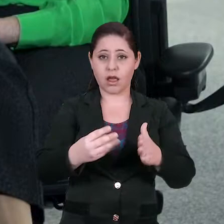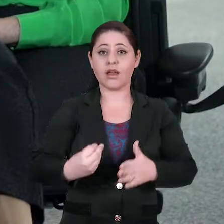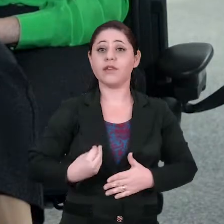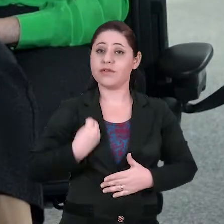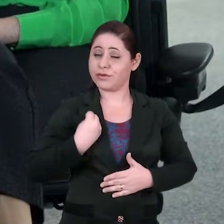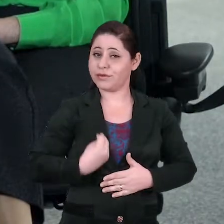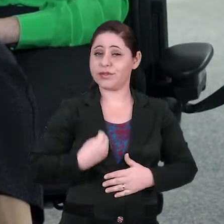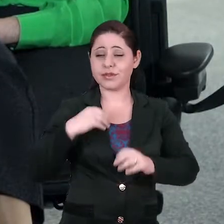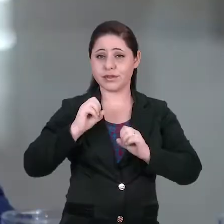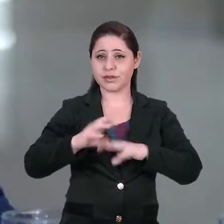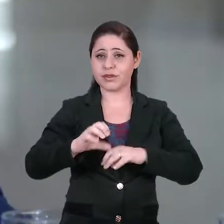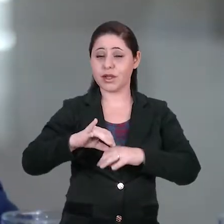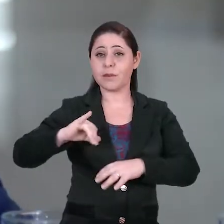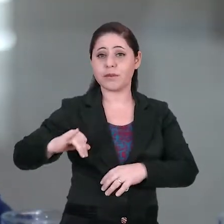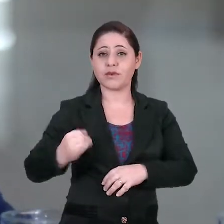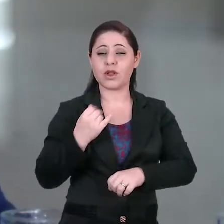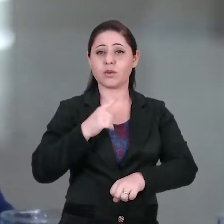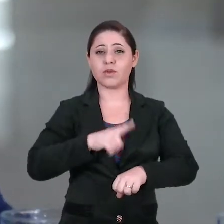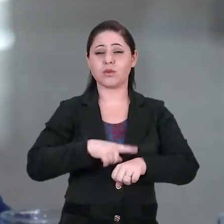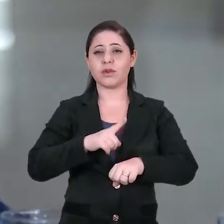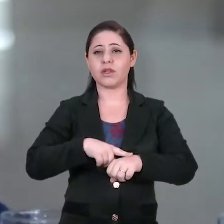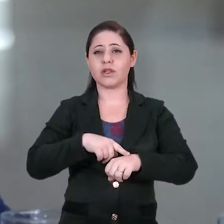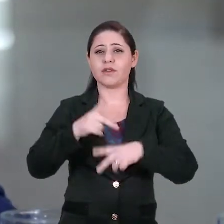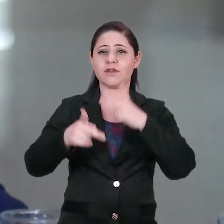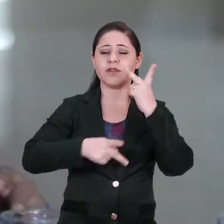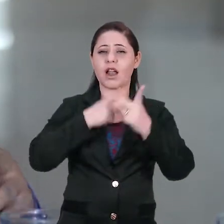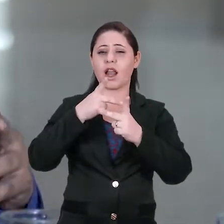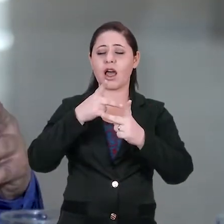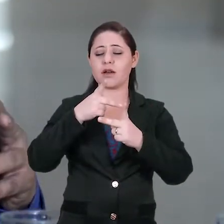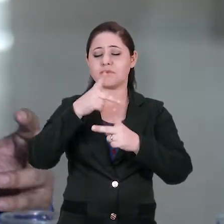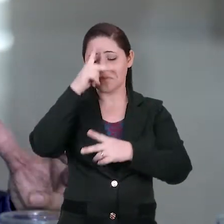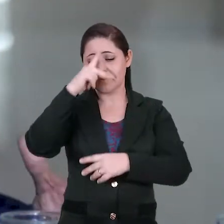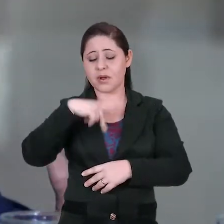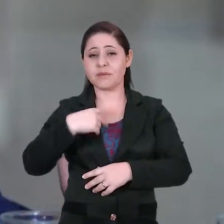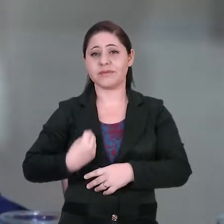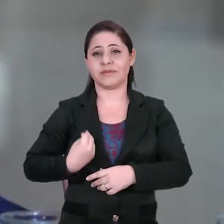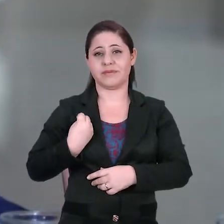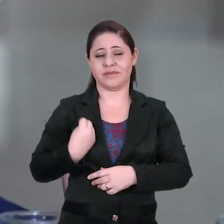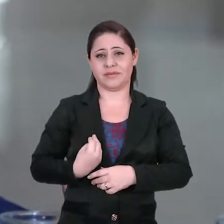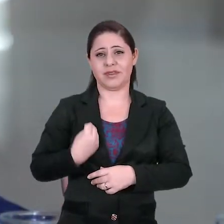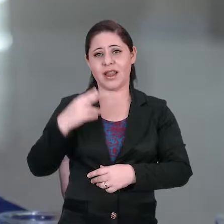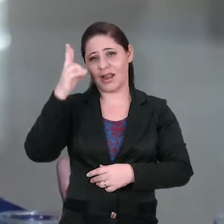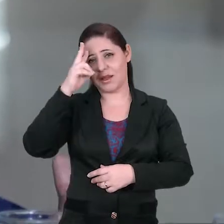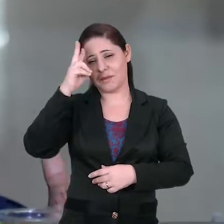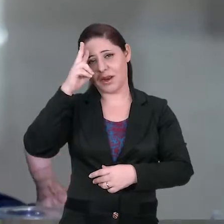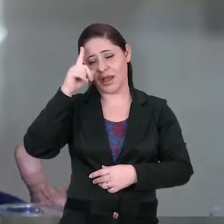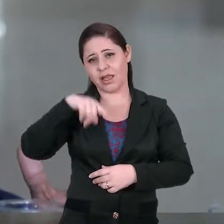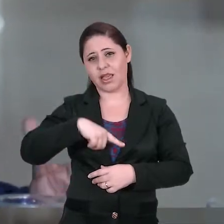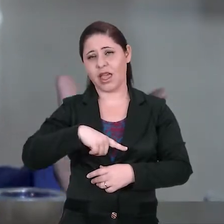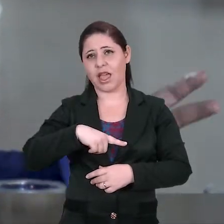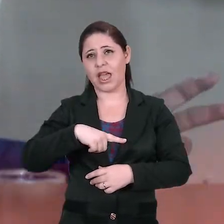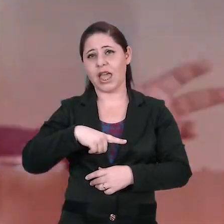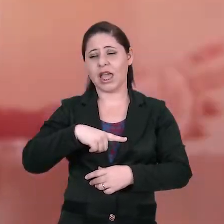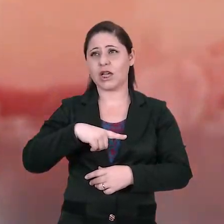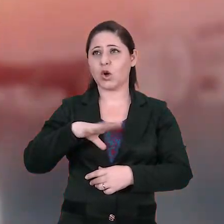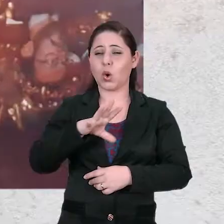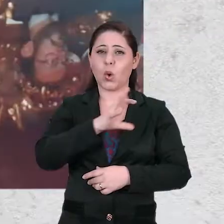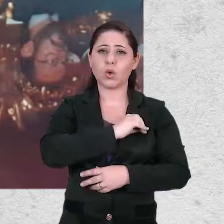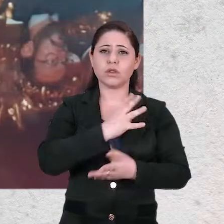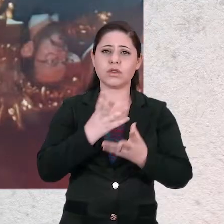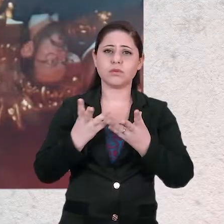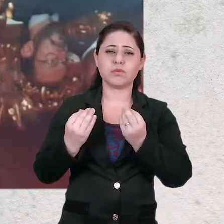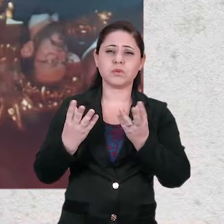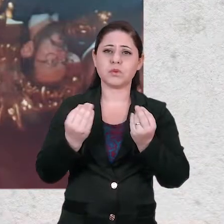é a vida, né? E vamos até aproveitar um pouco agora esse momento para falar um pouco mais de questões mais pessoais. Vamos começar com uma coisa que é muito cara,